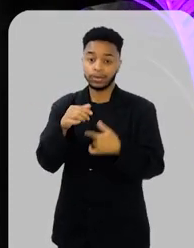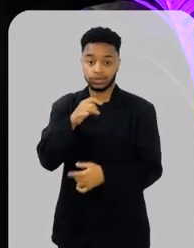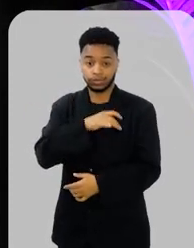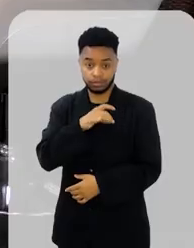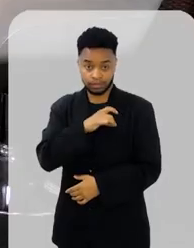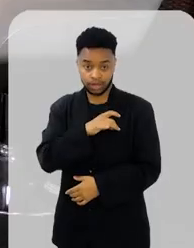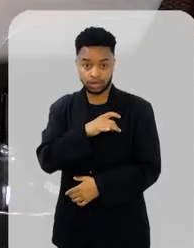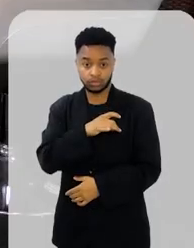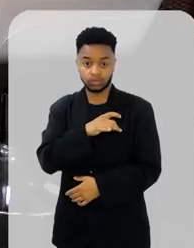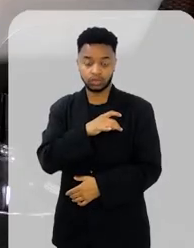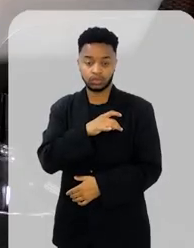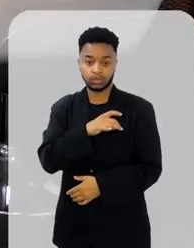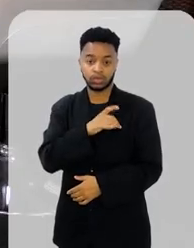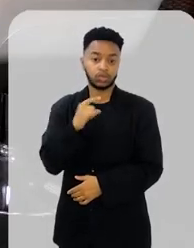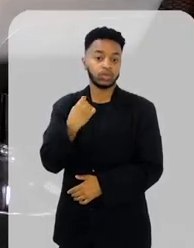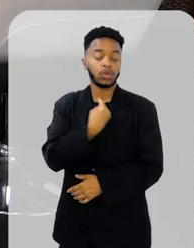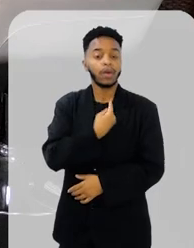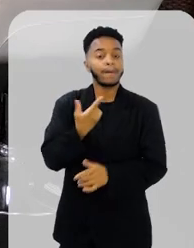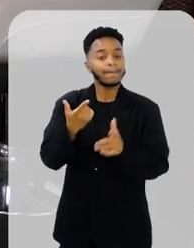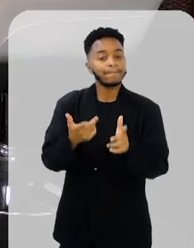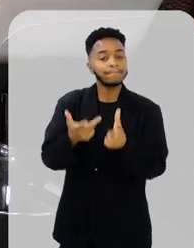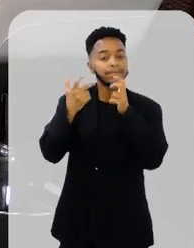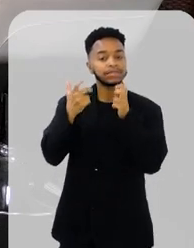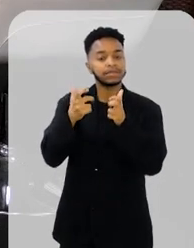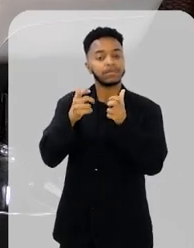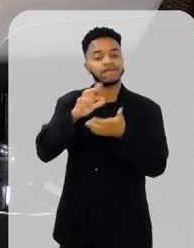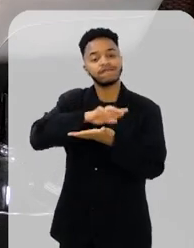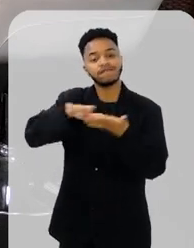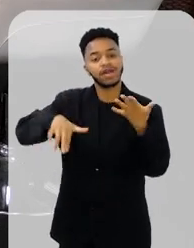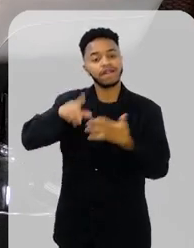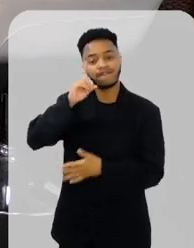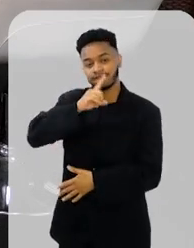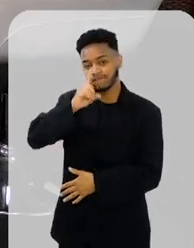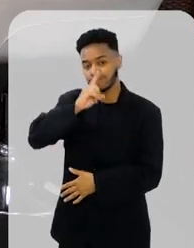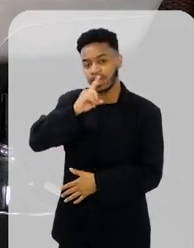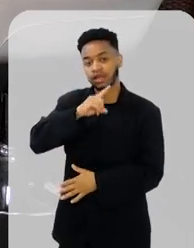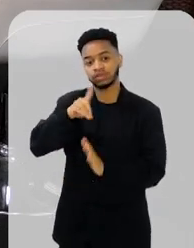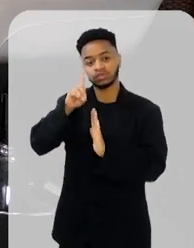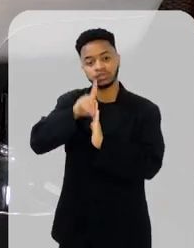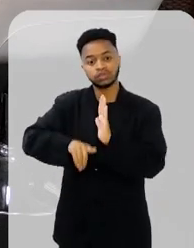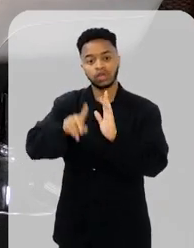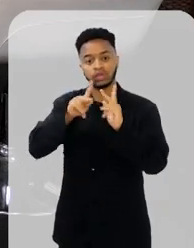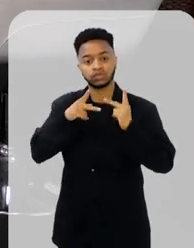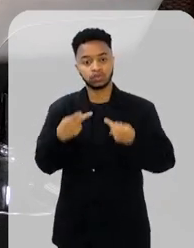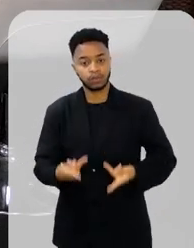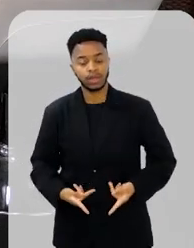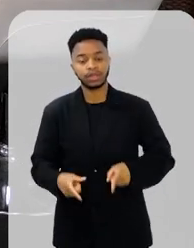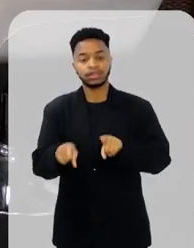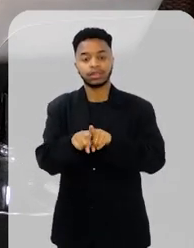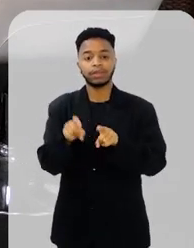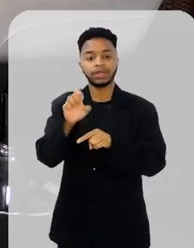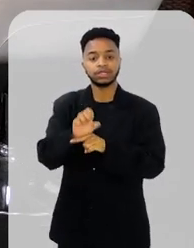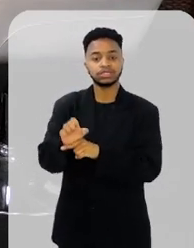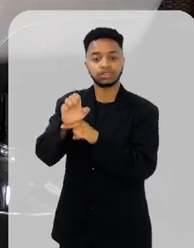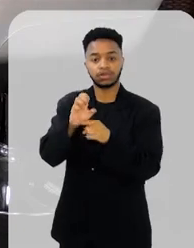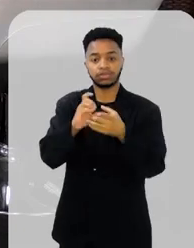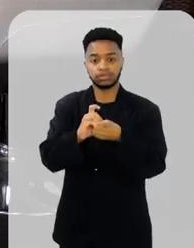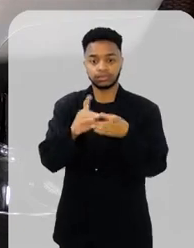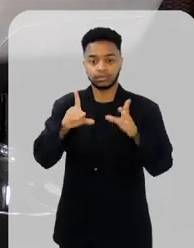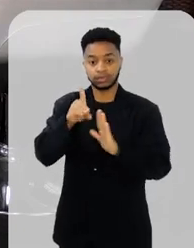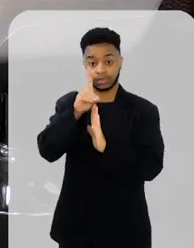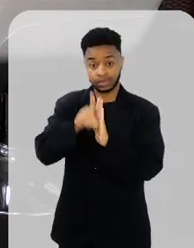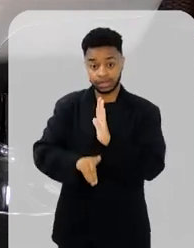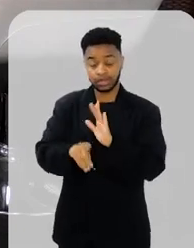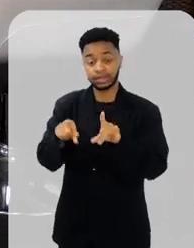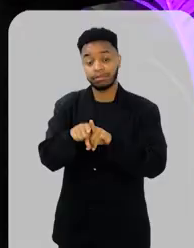desses medos que a população sente, você verifica uma série de ilegalidades aos direitos humanos, ao Estado Democrático de Direito como um